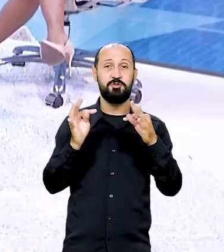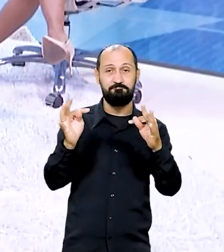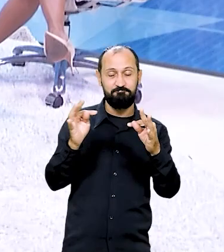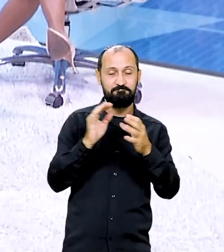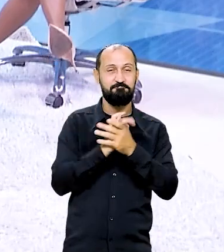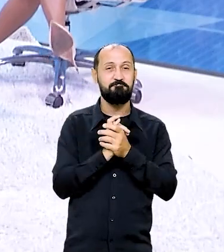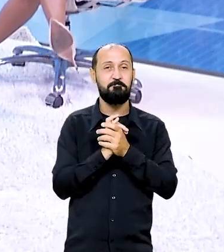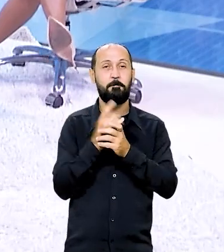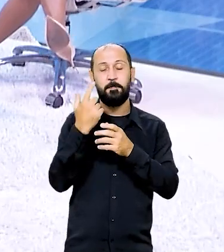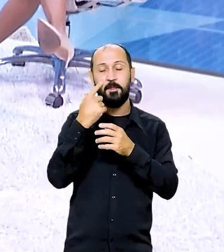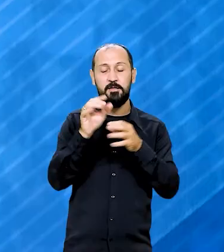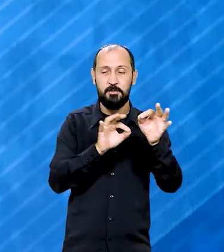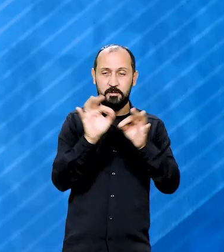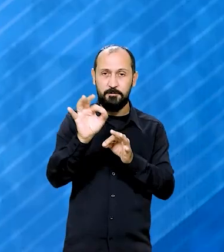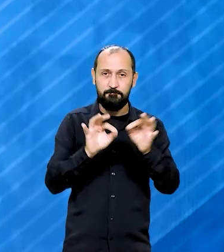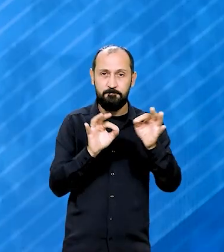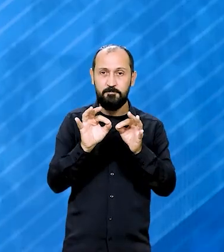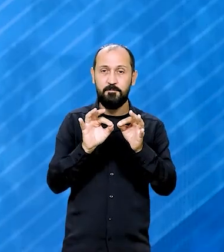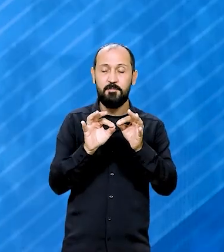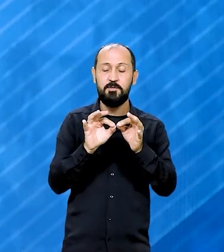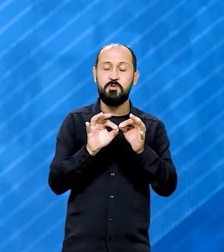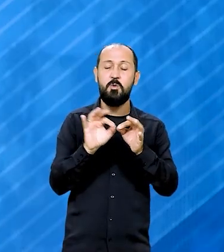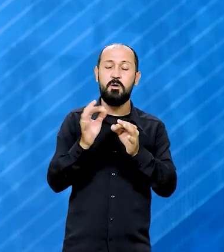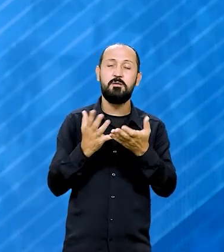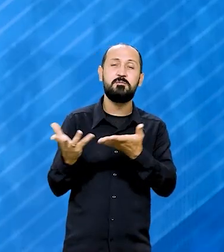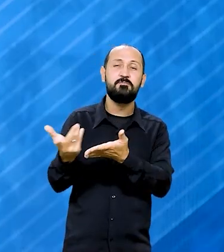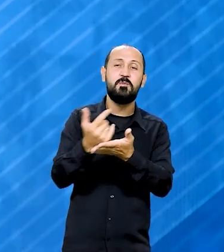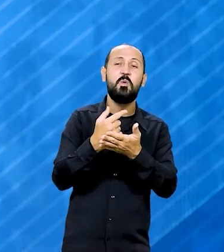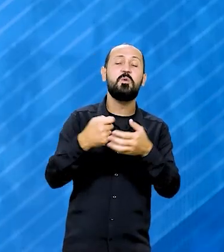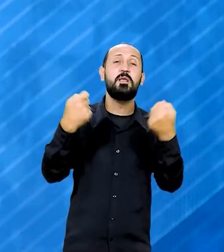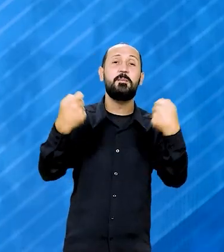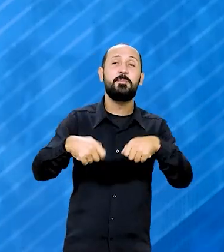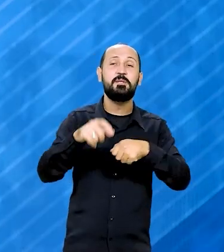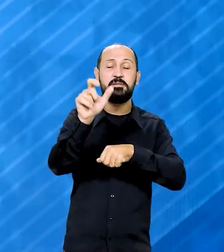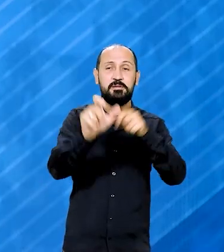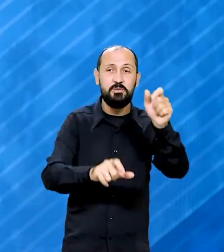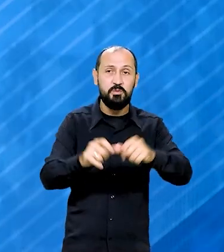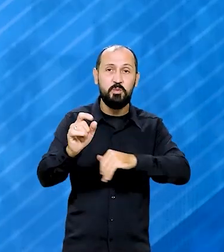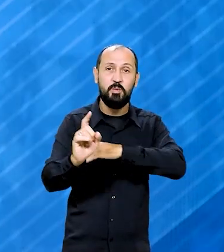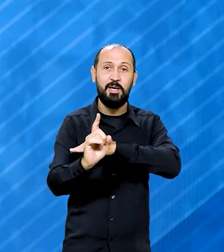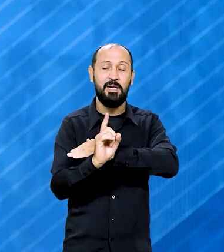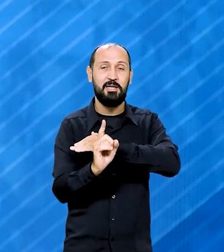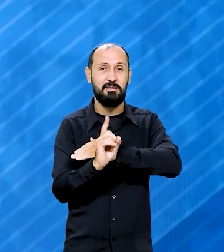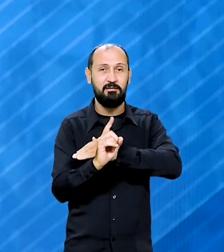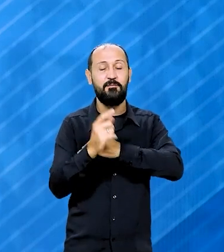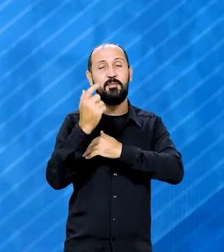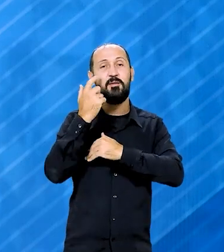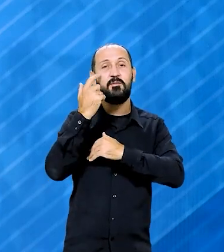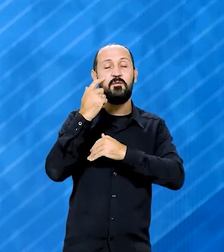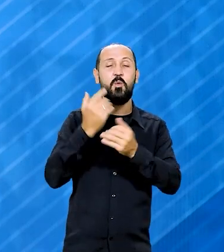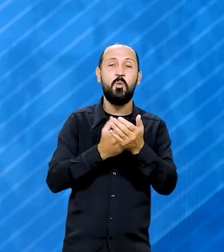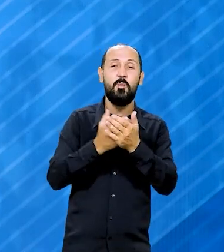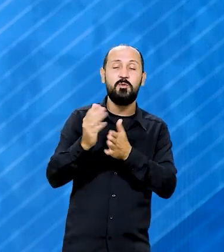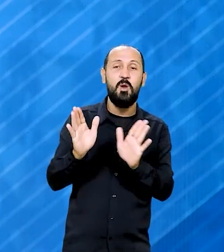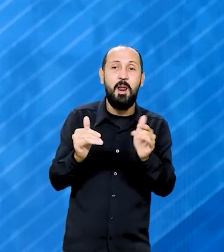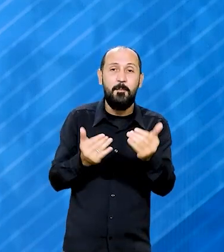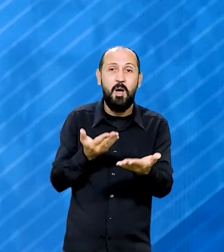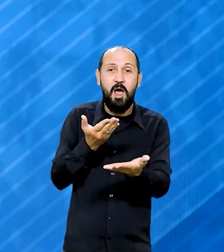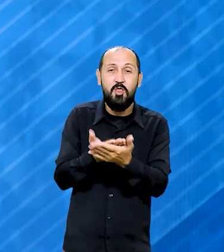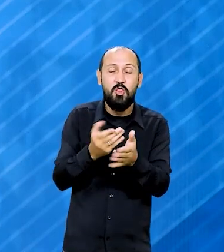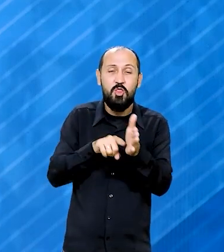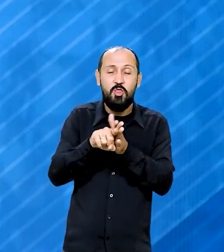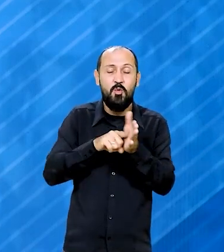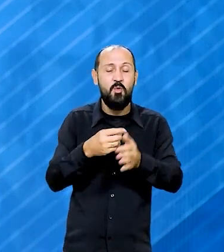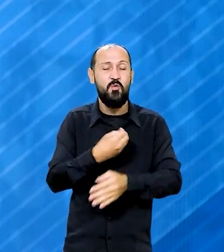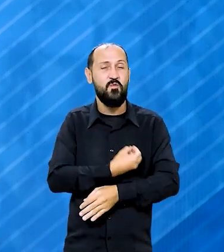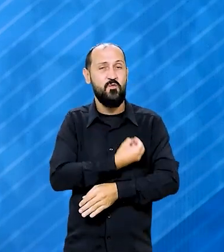que de tecnologia. E aí essa composição de mapear a necessidade do seu cliente que validou o conceito de